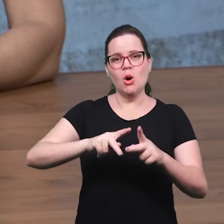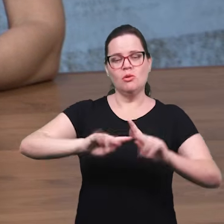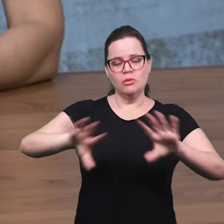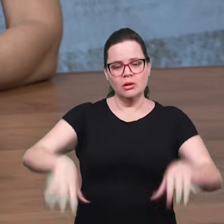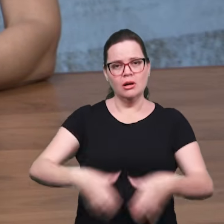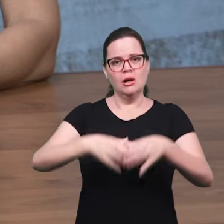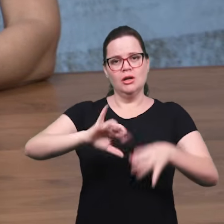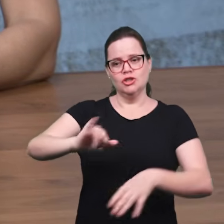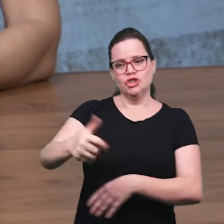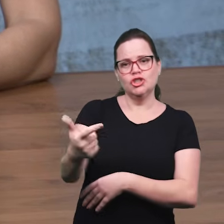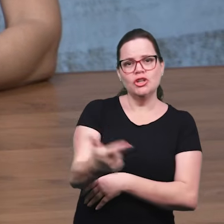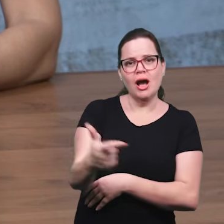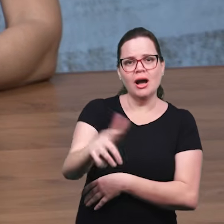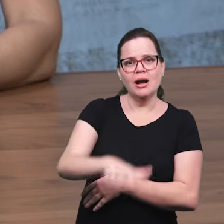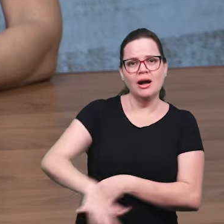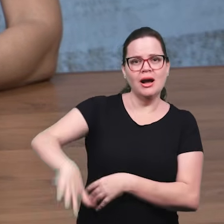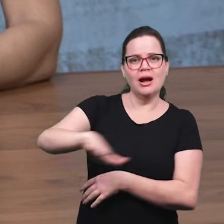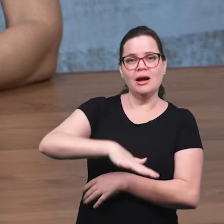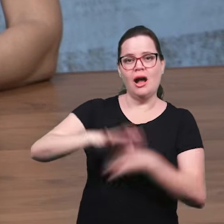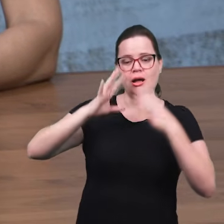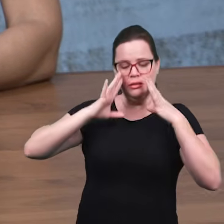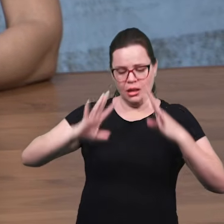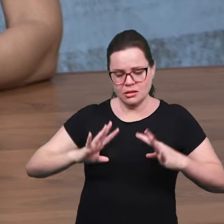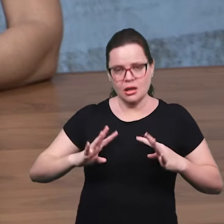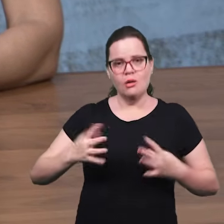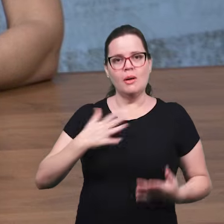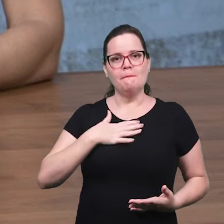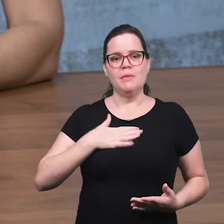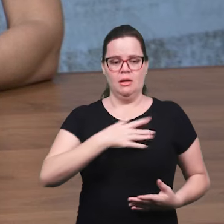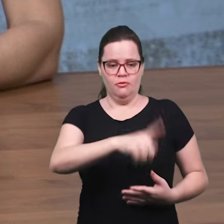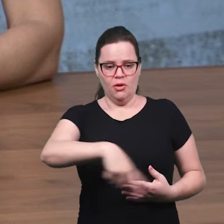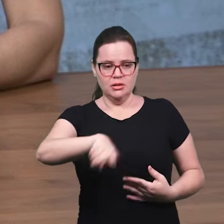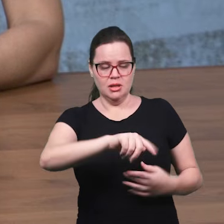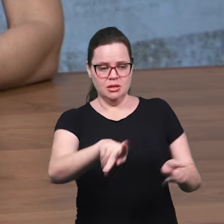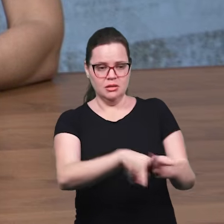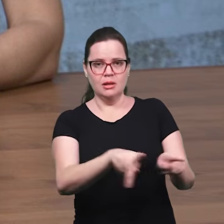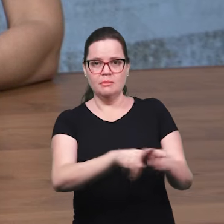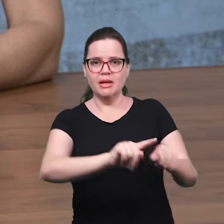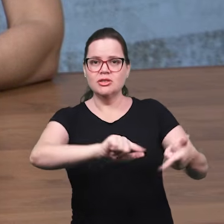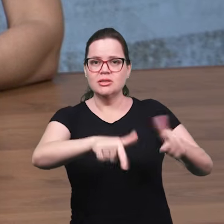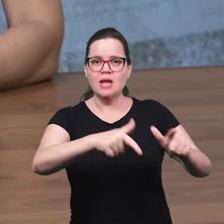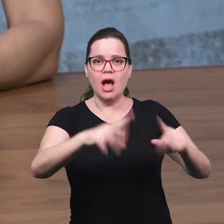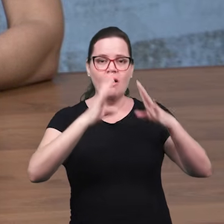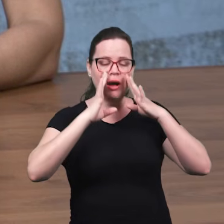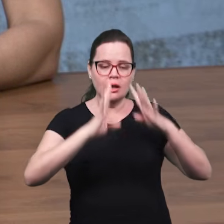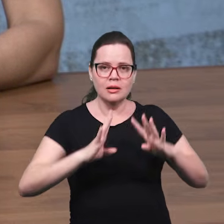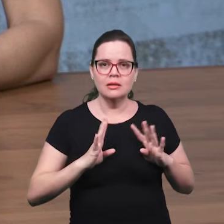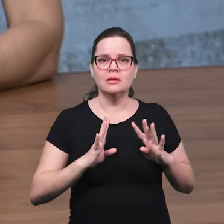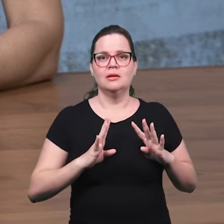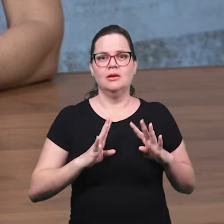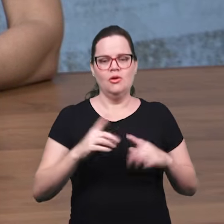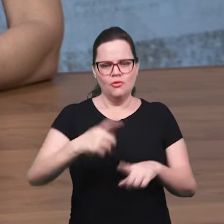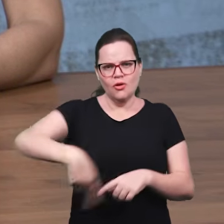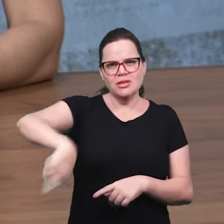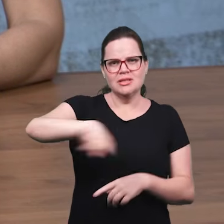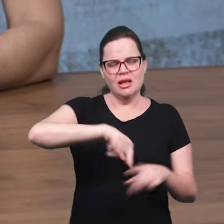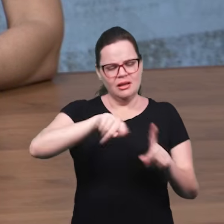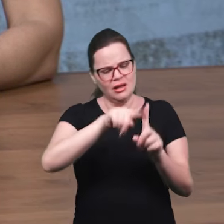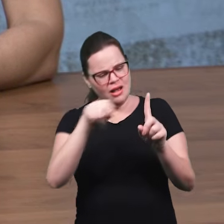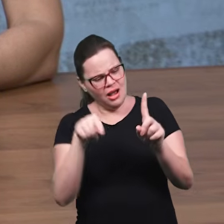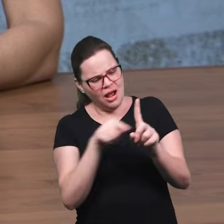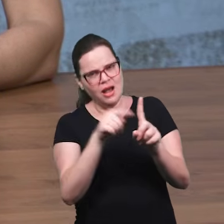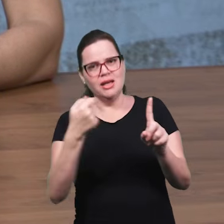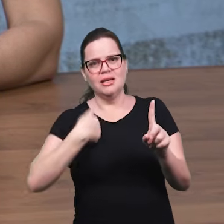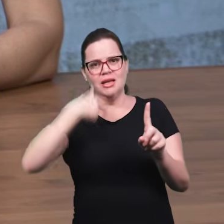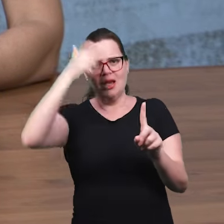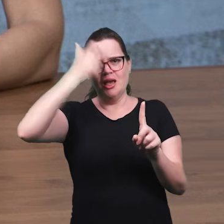e todo o resíduo da casa de Israel. Vós a quem trouxe nos braços desde o ventre e